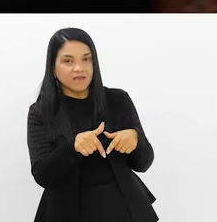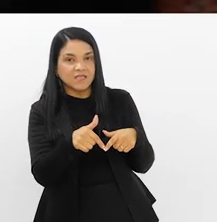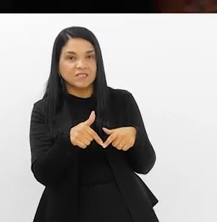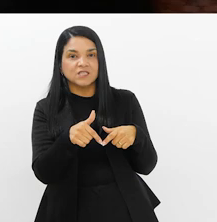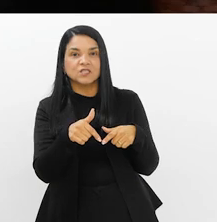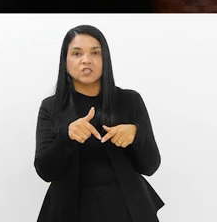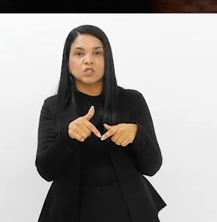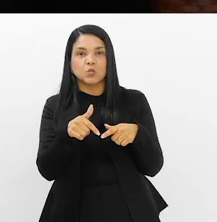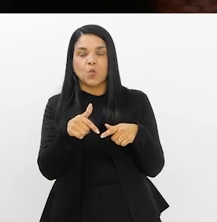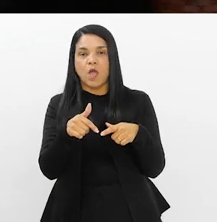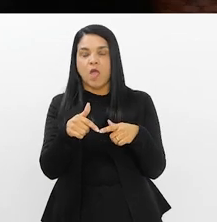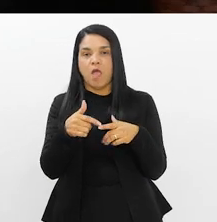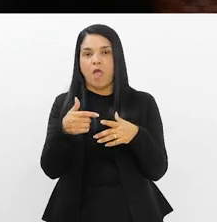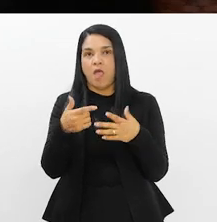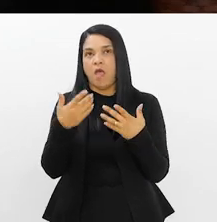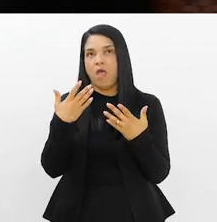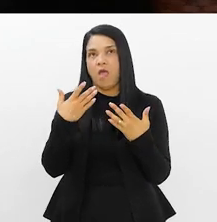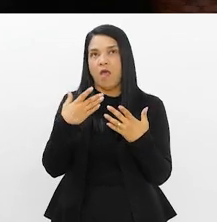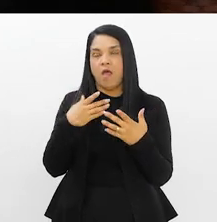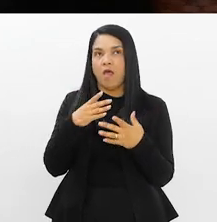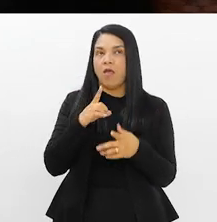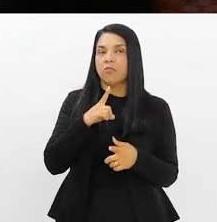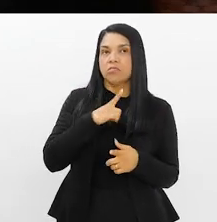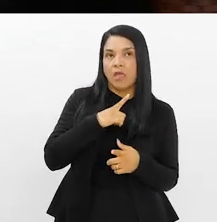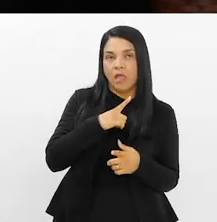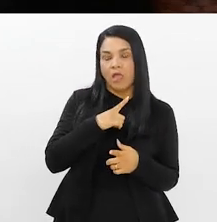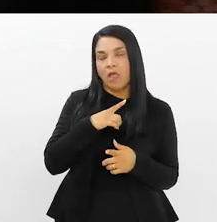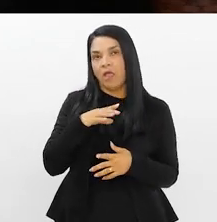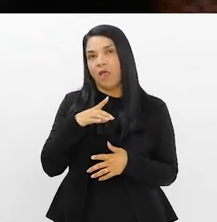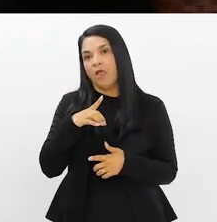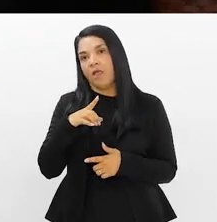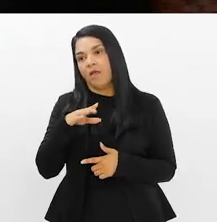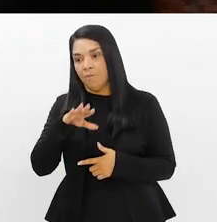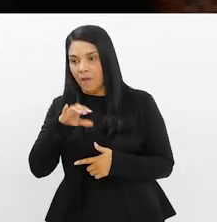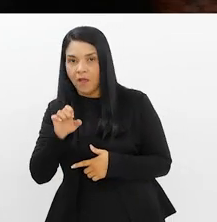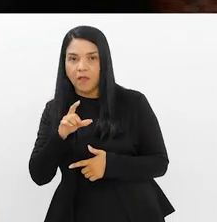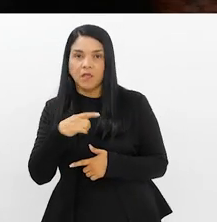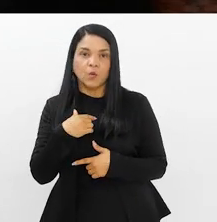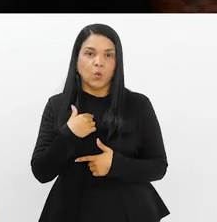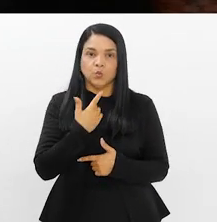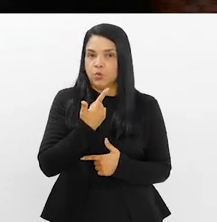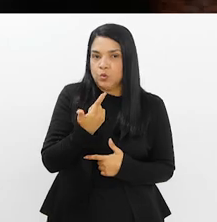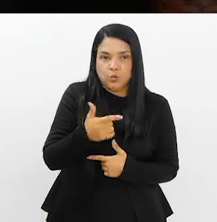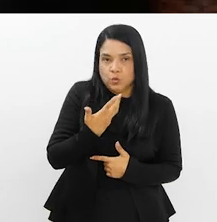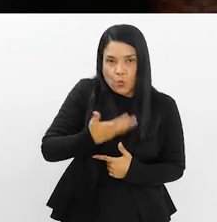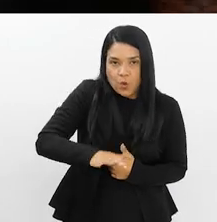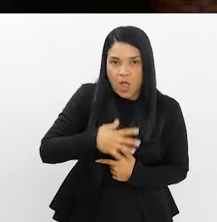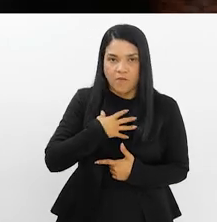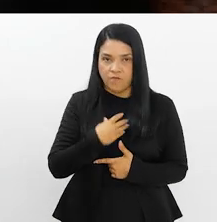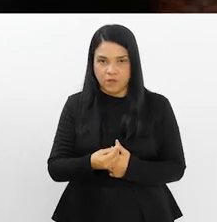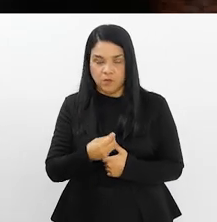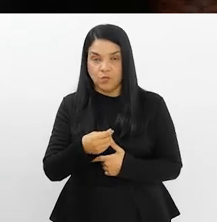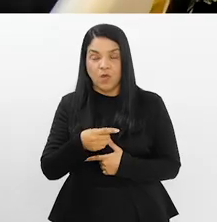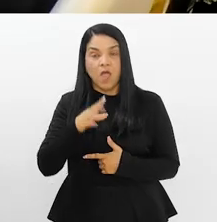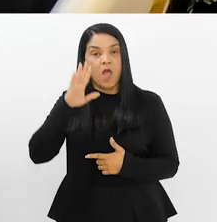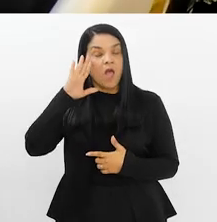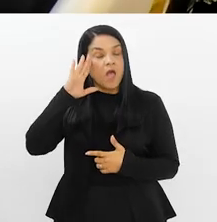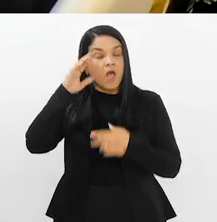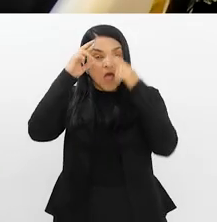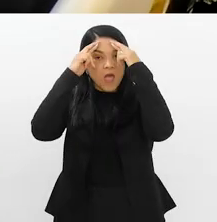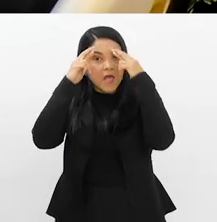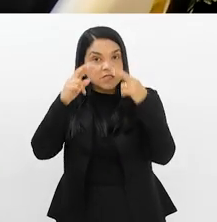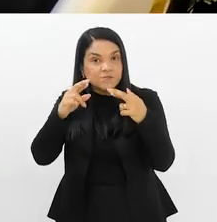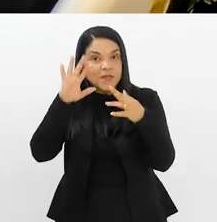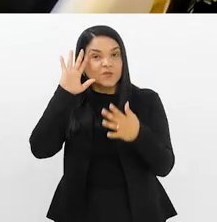gente está falando não é uma apologia a ser ou não ser mãe. Uhum. Mas eu acredito que seja um respeito